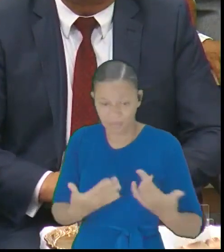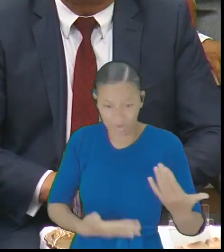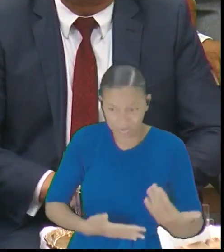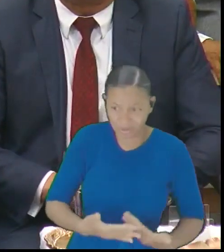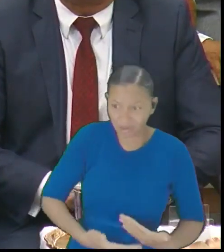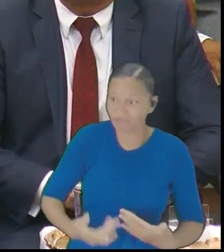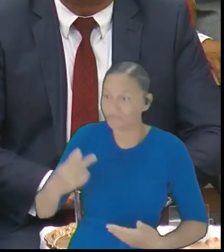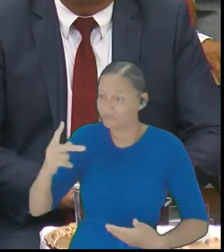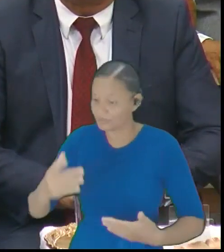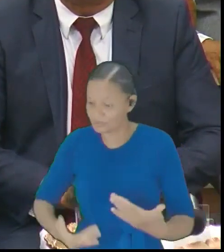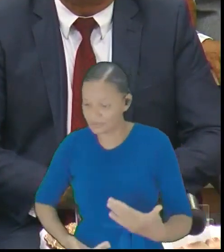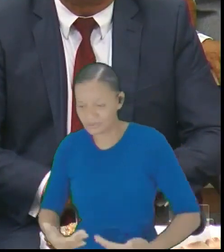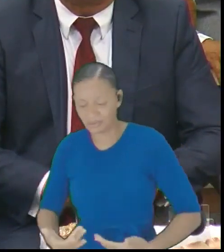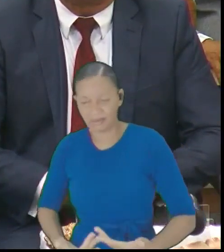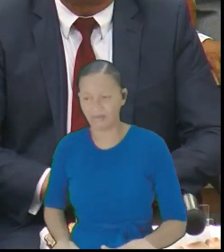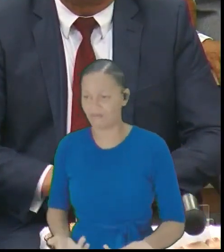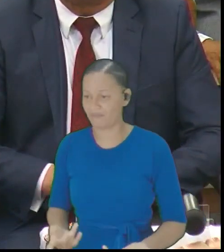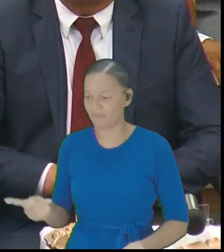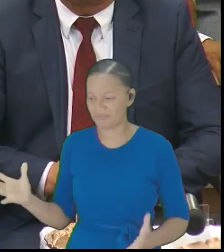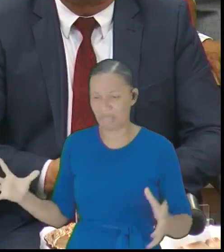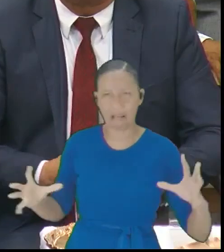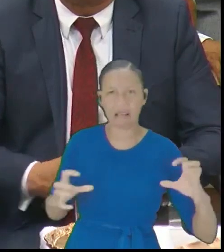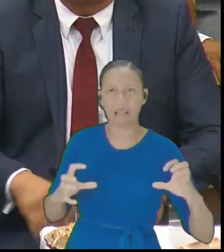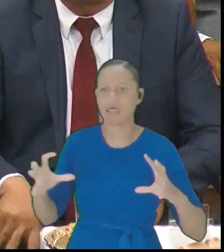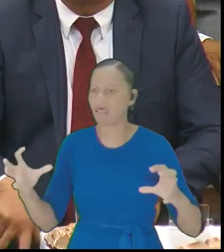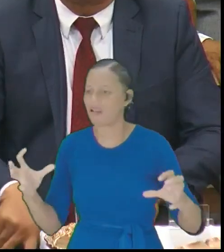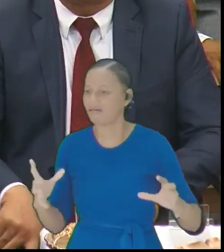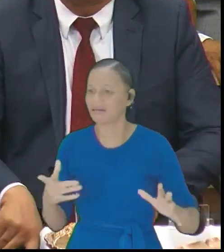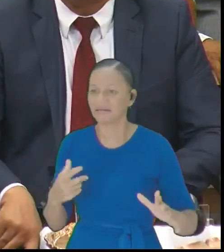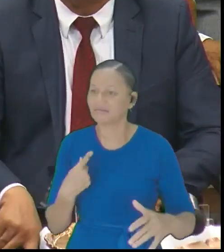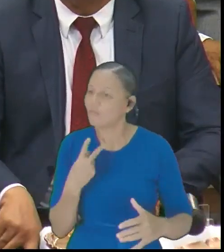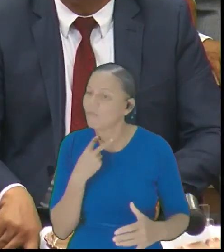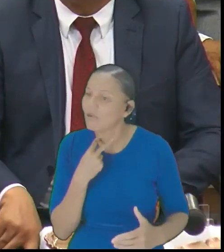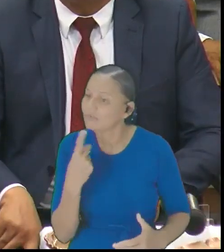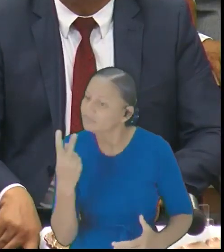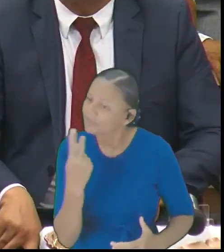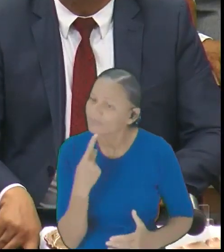e nós somos irmãos.